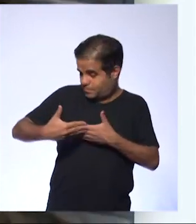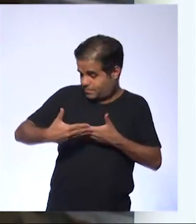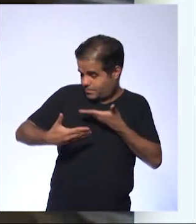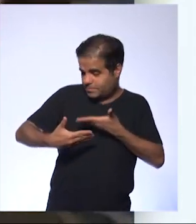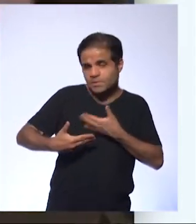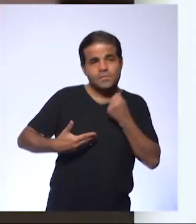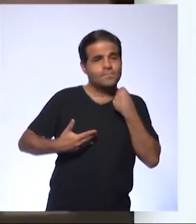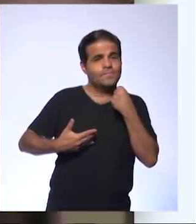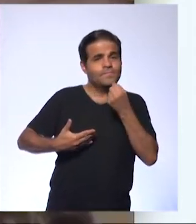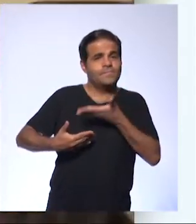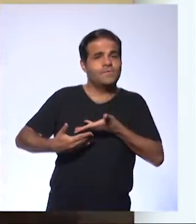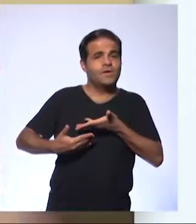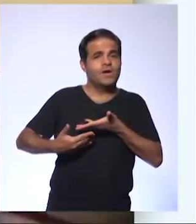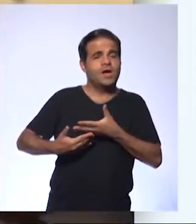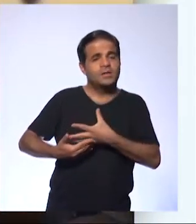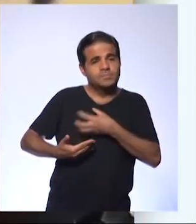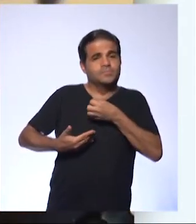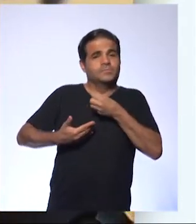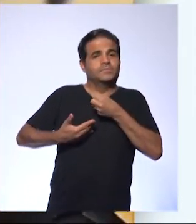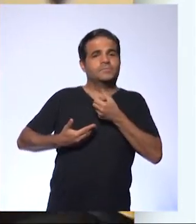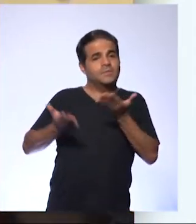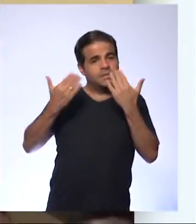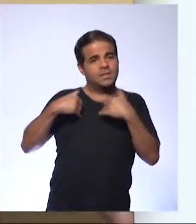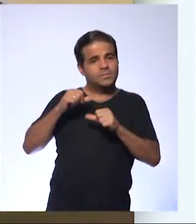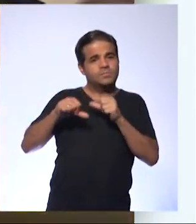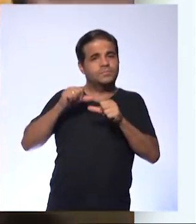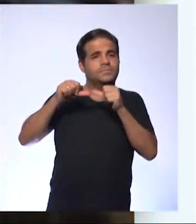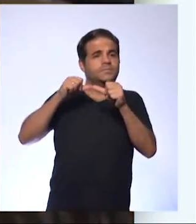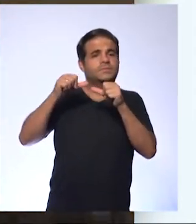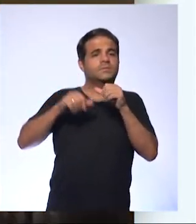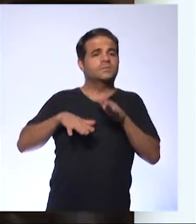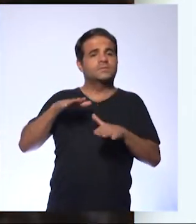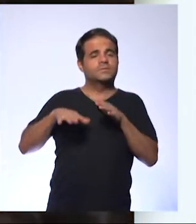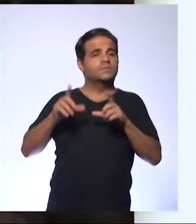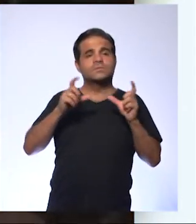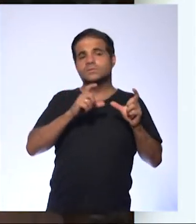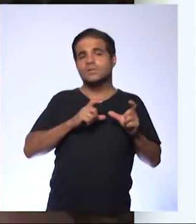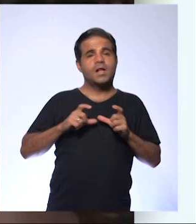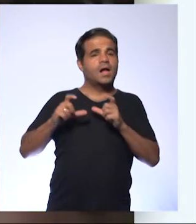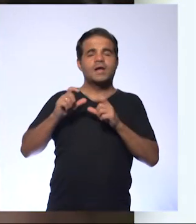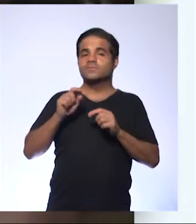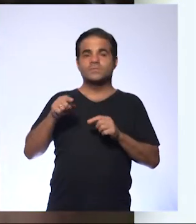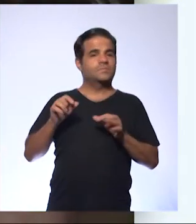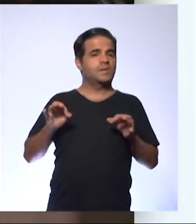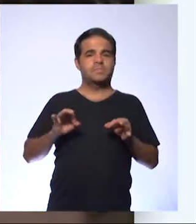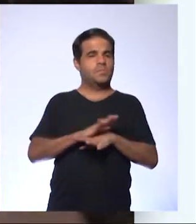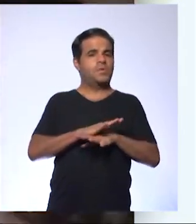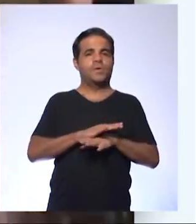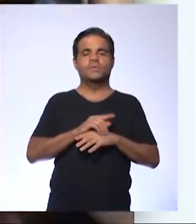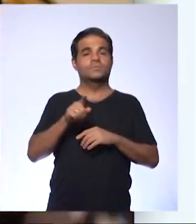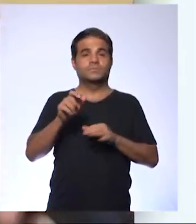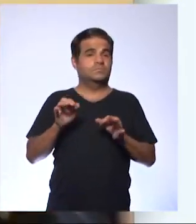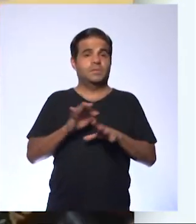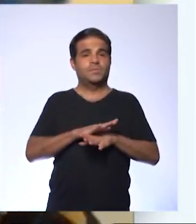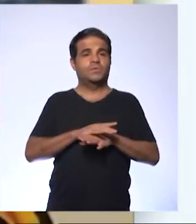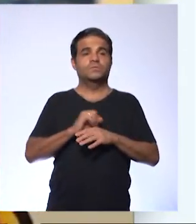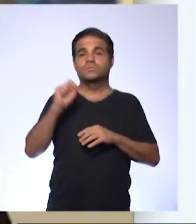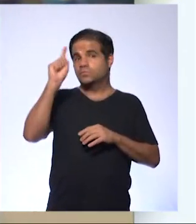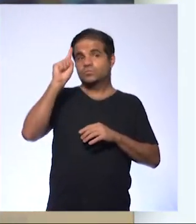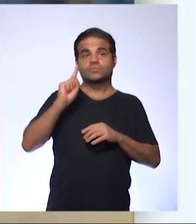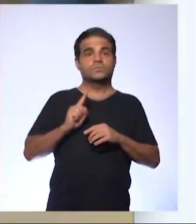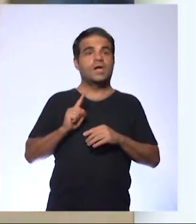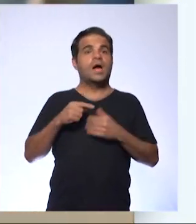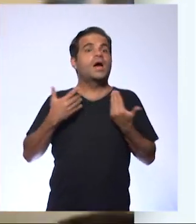muito potente e causa muita mudança. E muita mudança, às vezes, em lugares que você não está preparado, que você não está pronto, que você não sabe